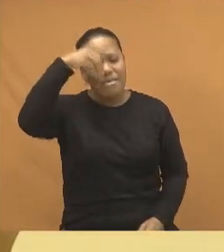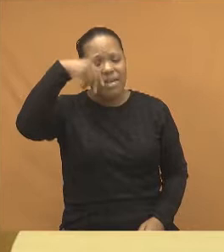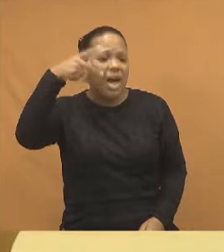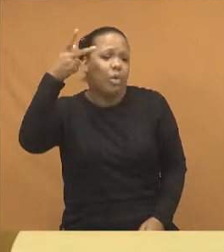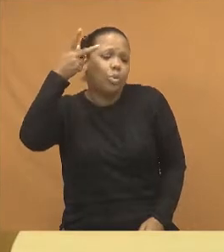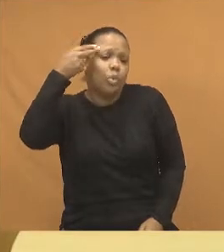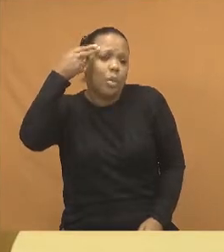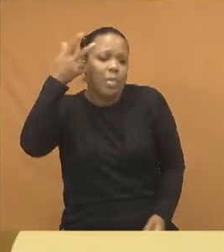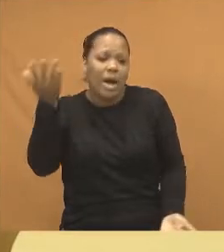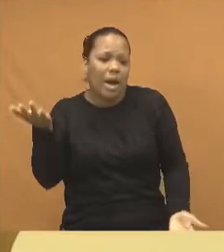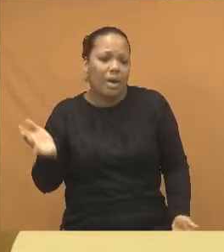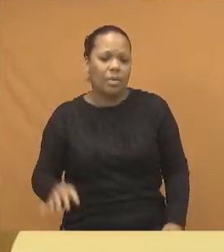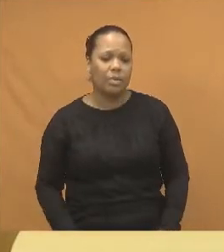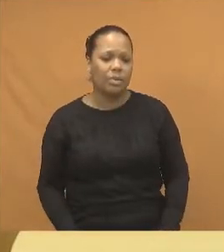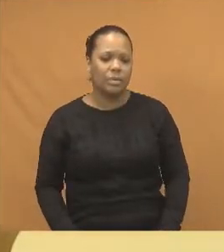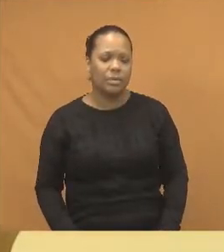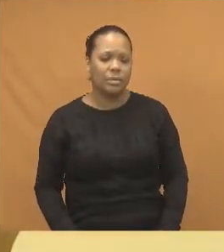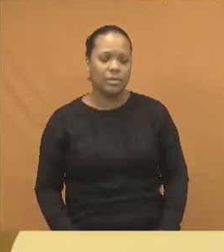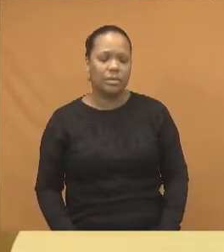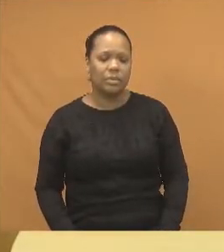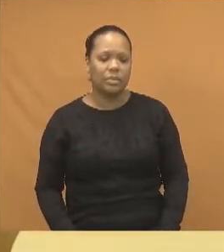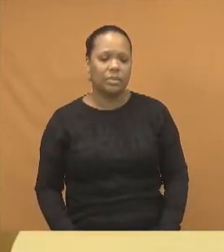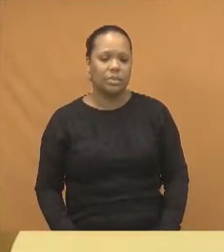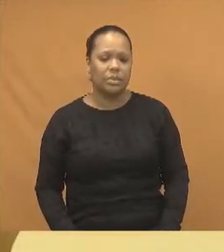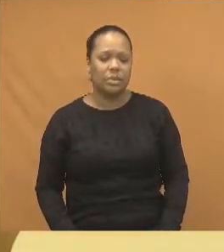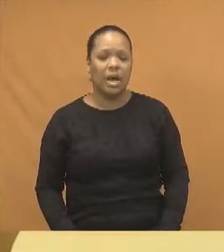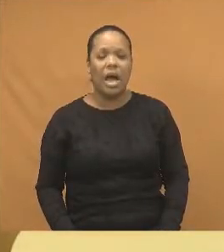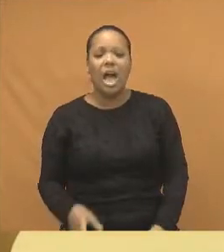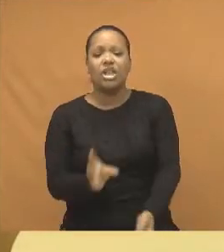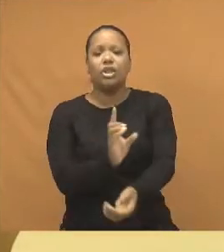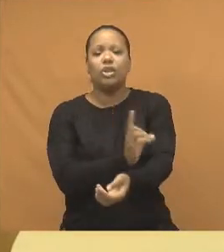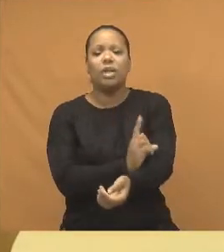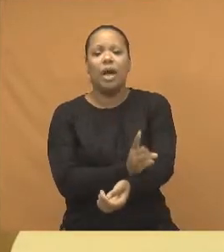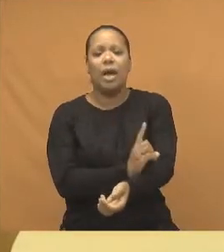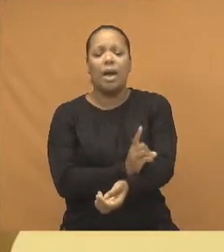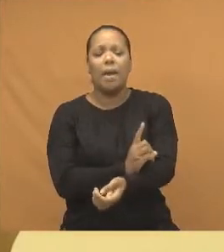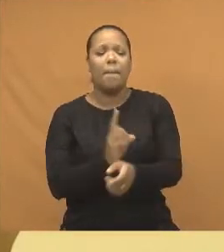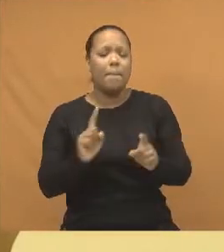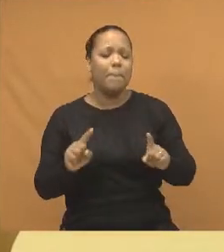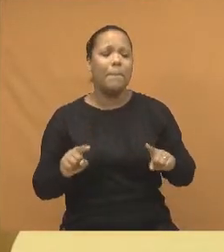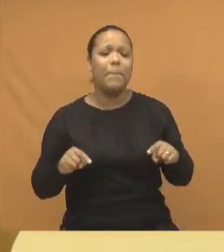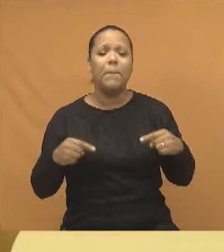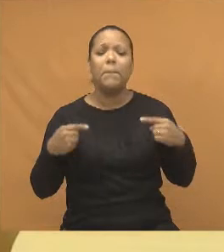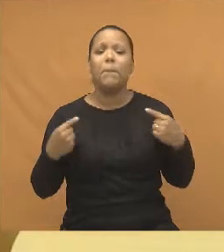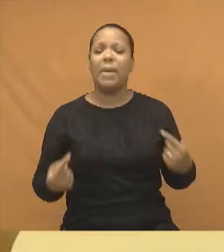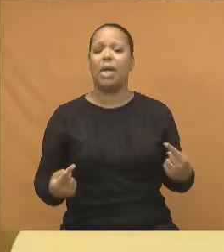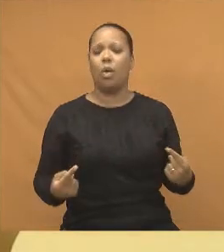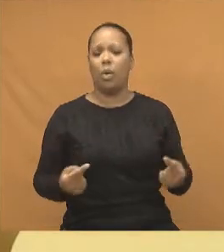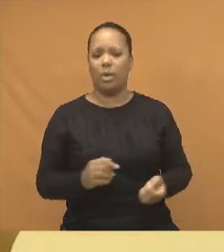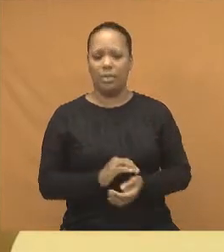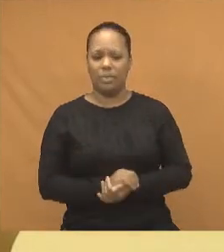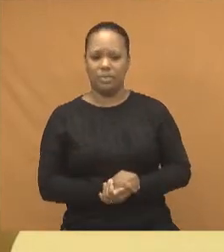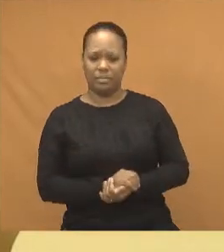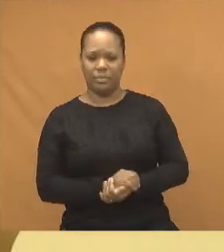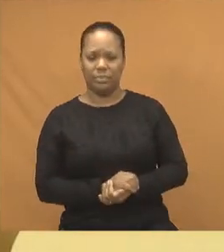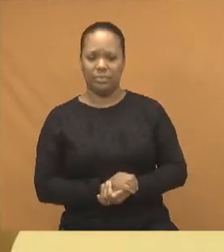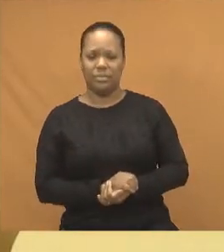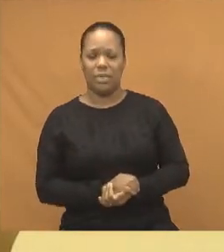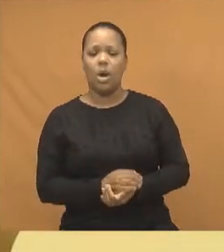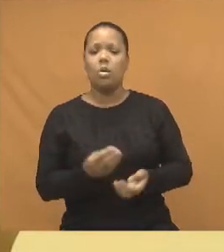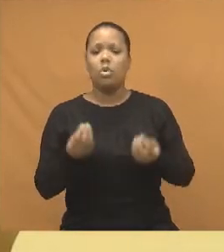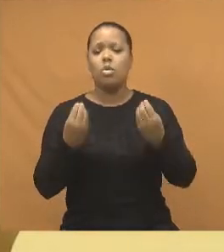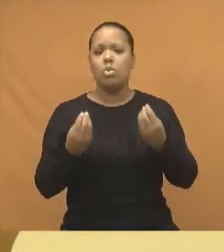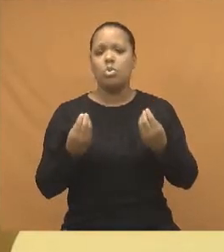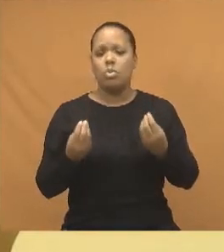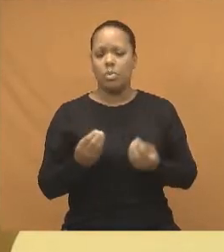natureza. E aí, a situação do diabetes é o pior que existe. Como é que eu